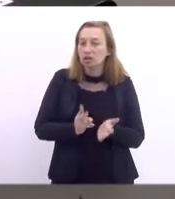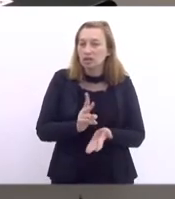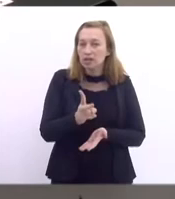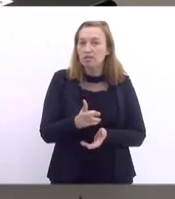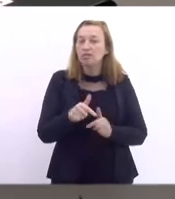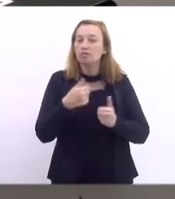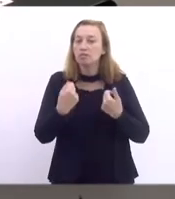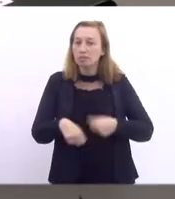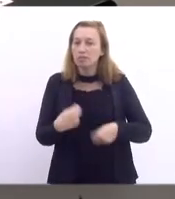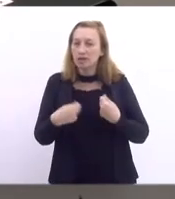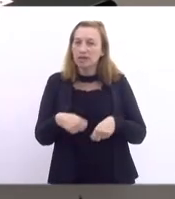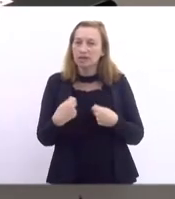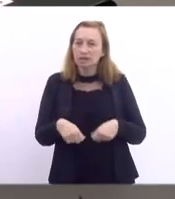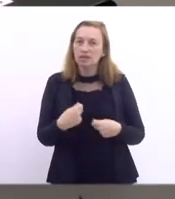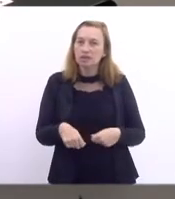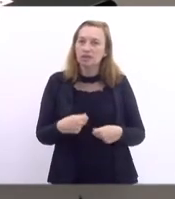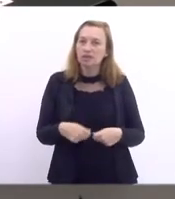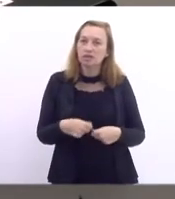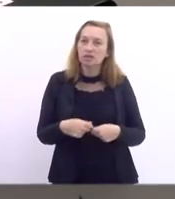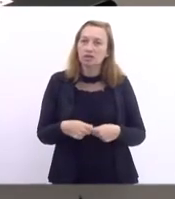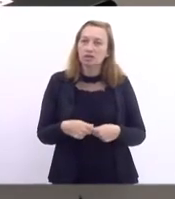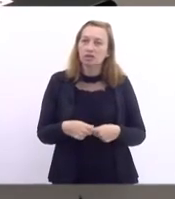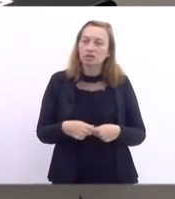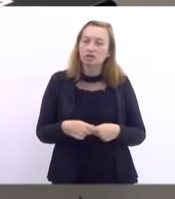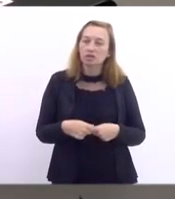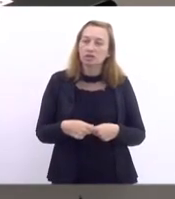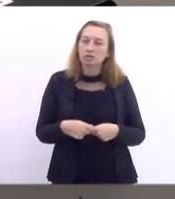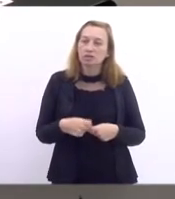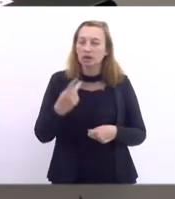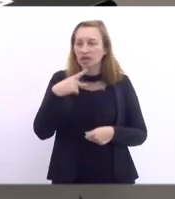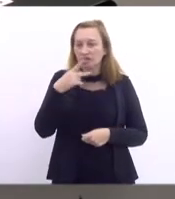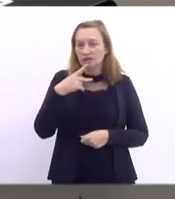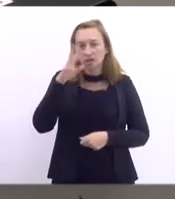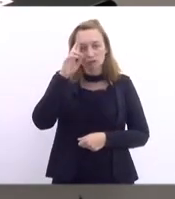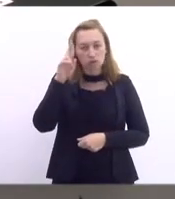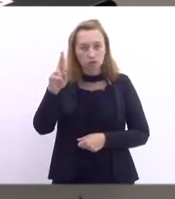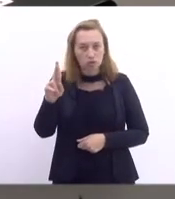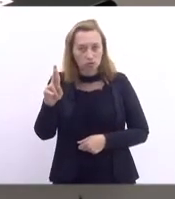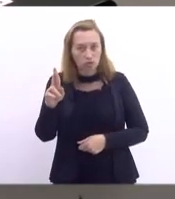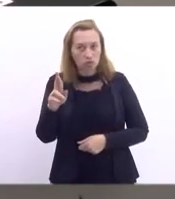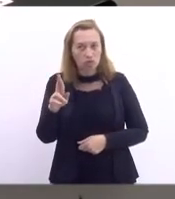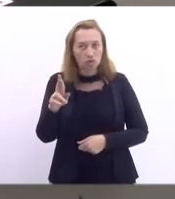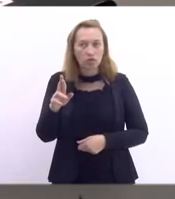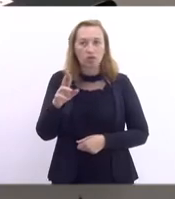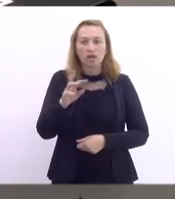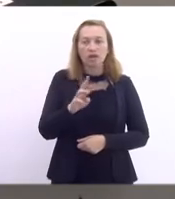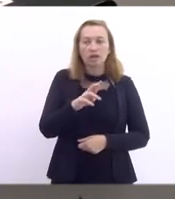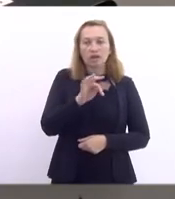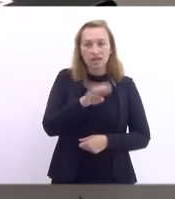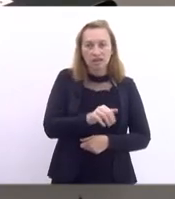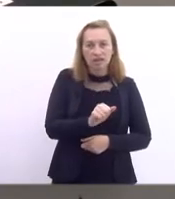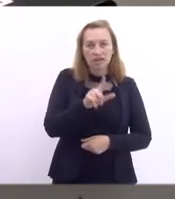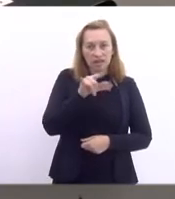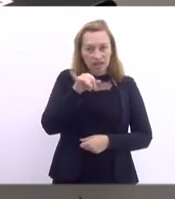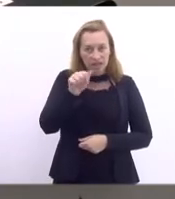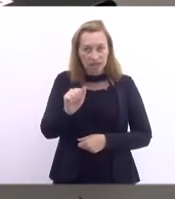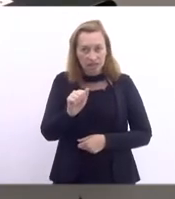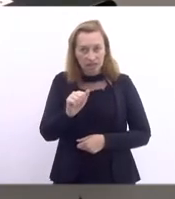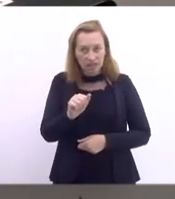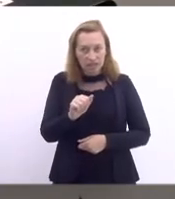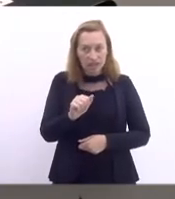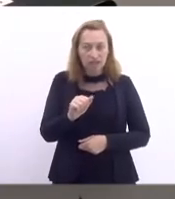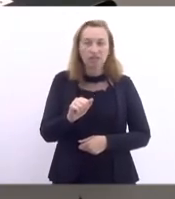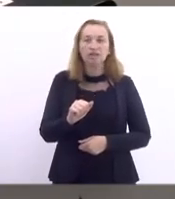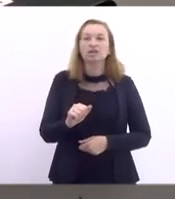sempre precisou é pegando um gancho com que o senhor falou na sobre a receita corrente líquida e agências